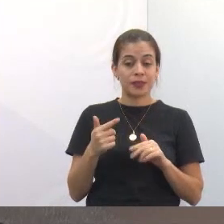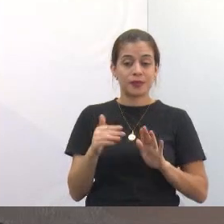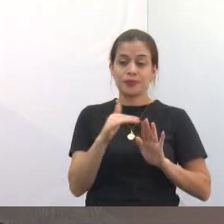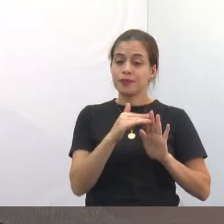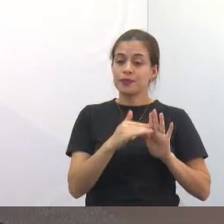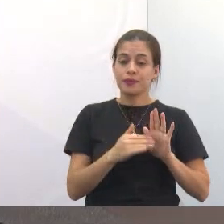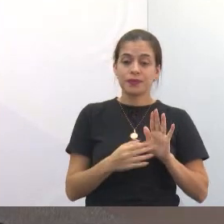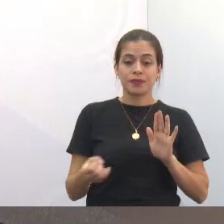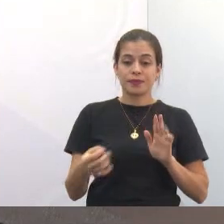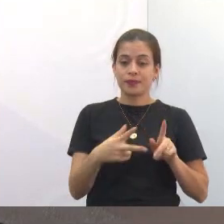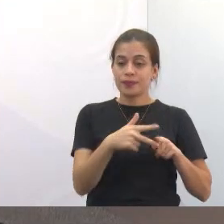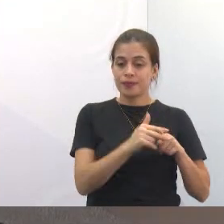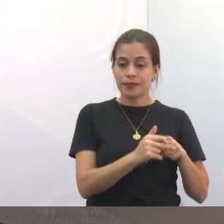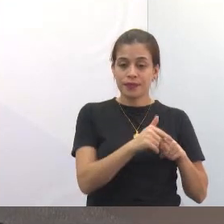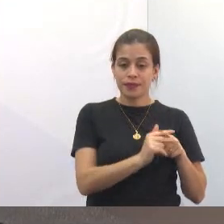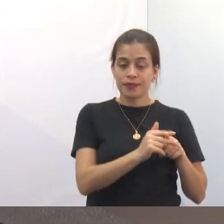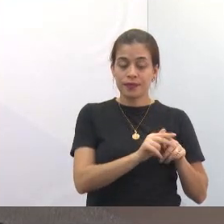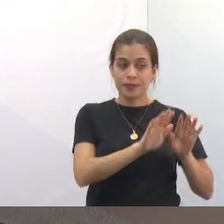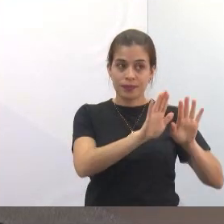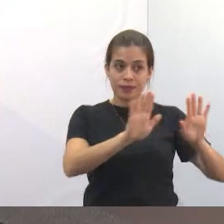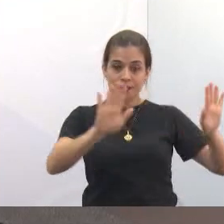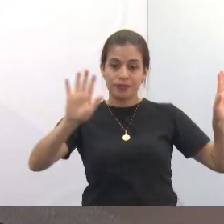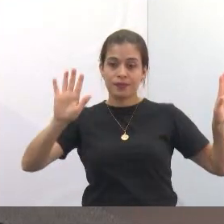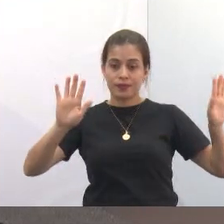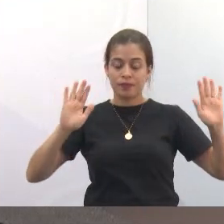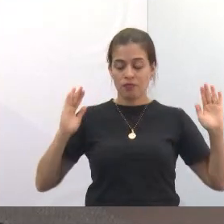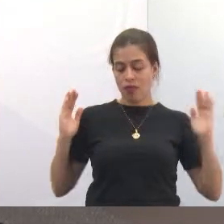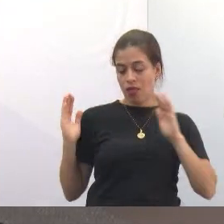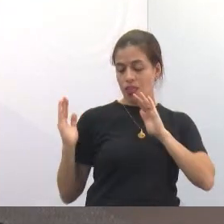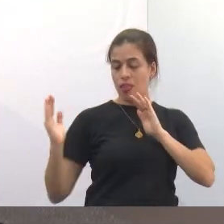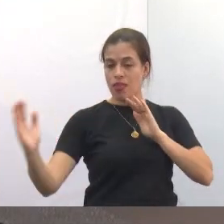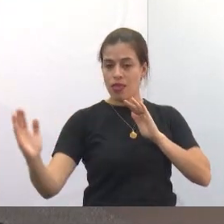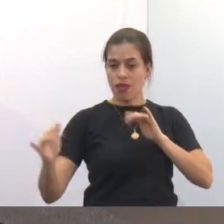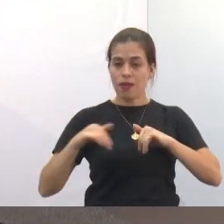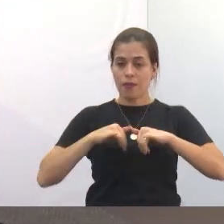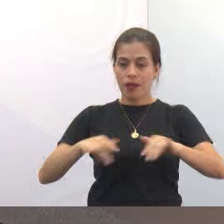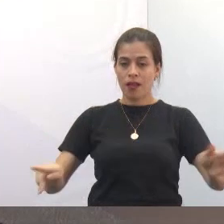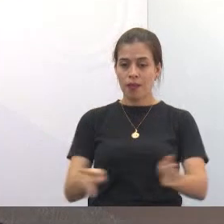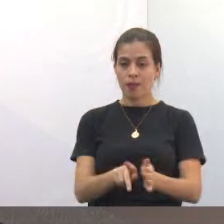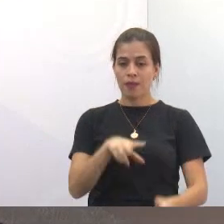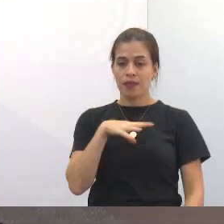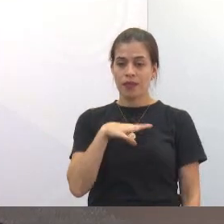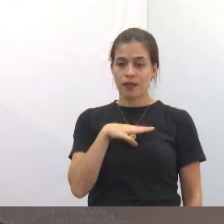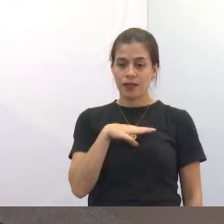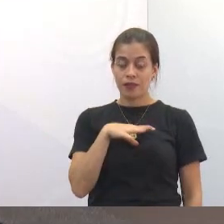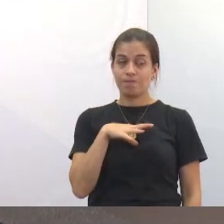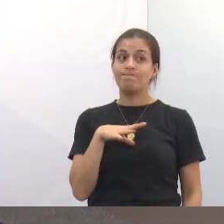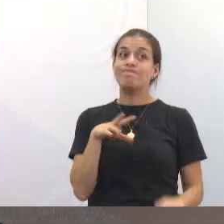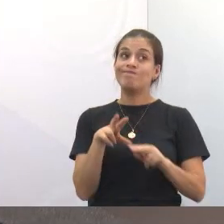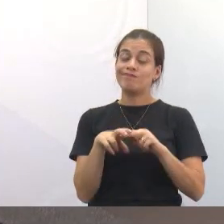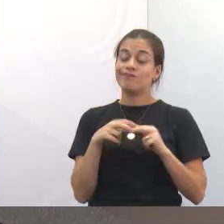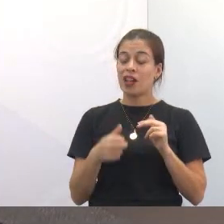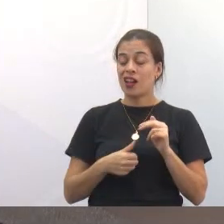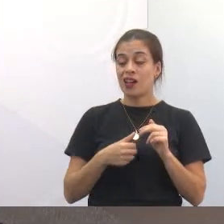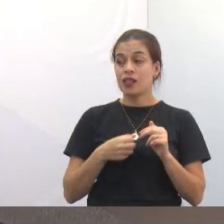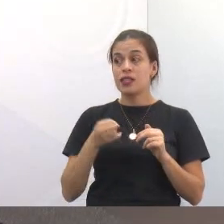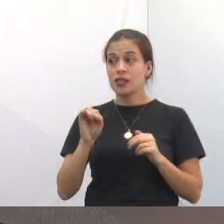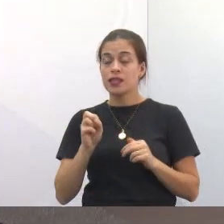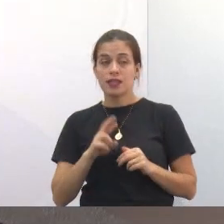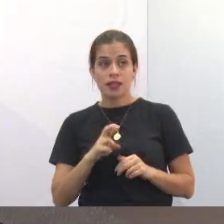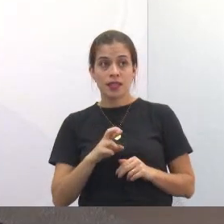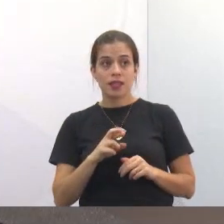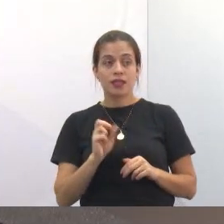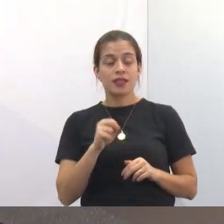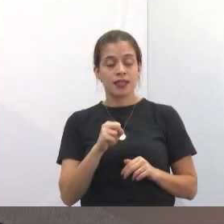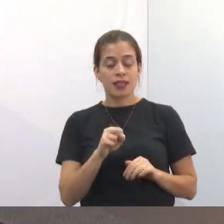cronograma para novas reformas da fachada e da lateral do mercado municipal. Em caso positivo, qual a data prevista?